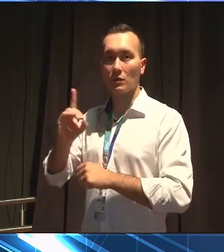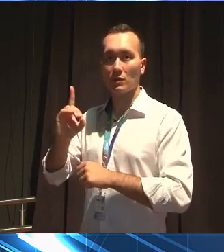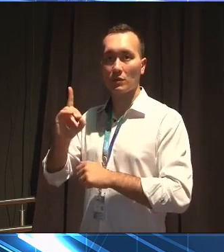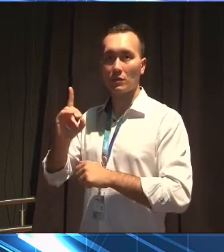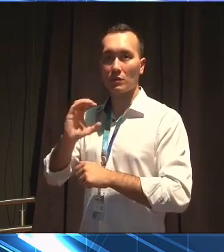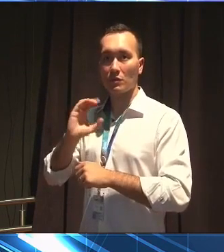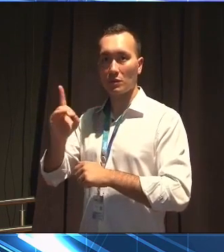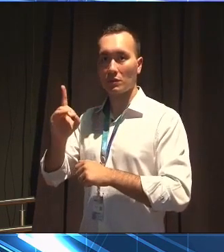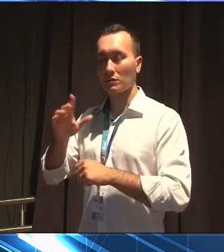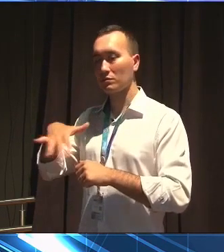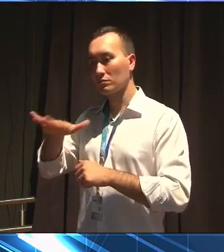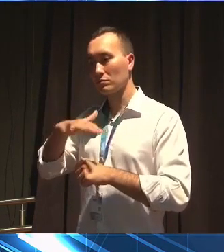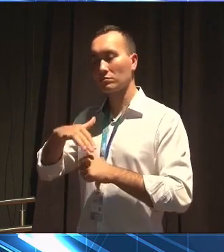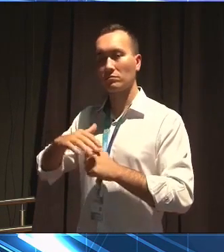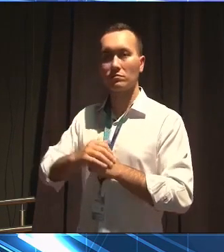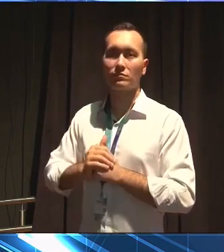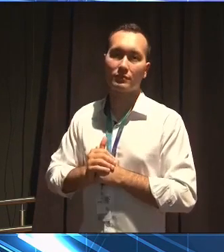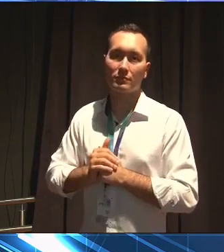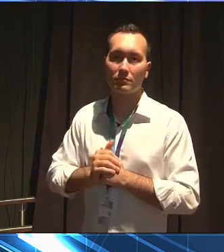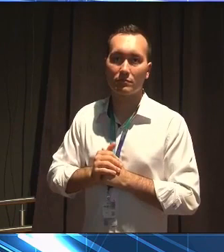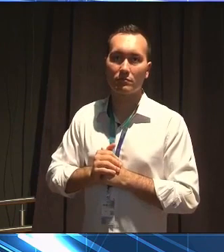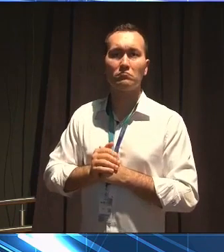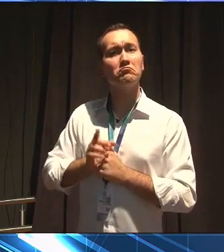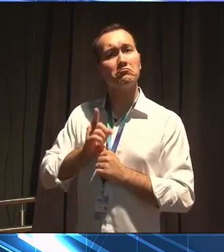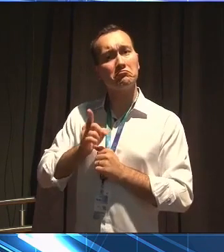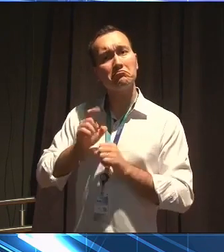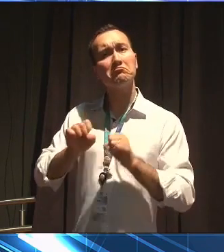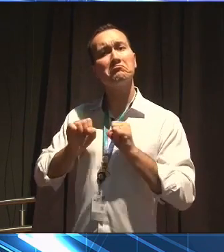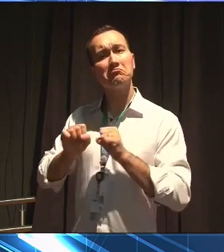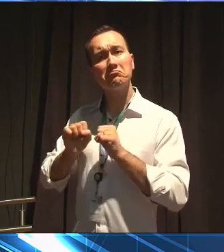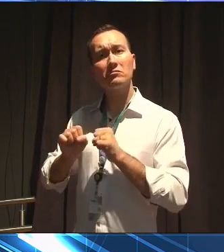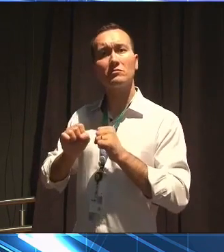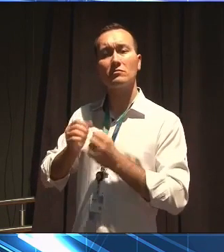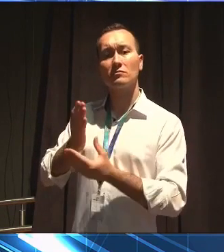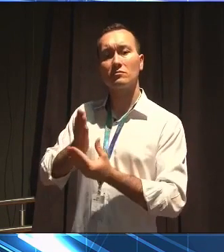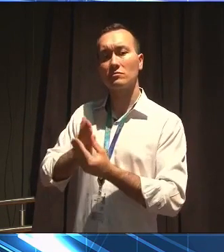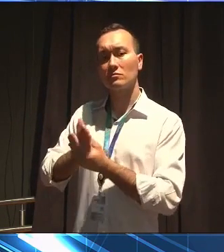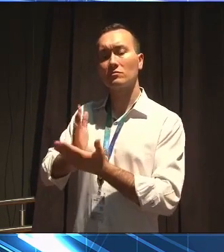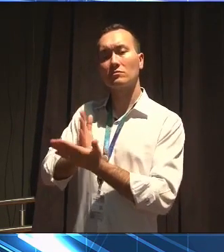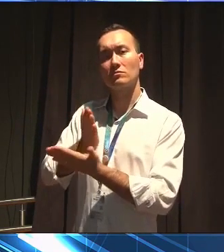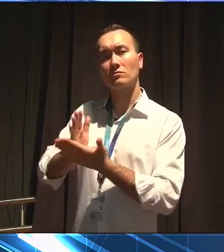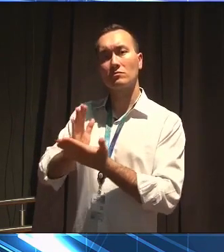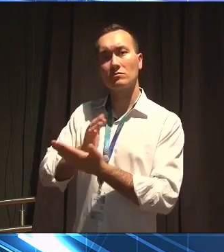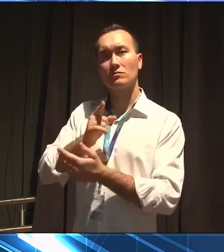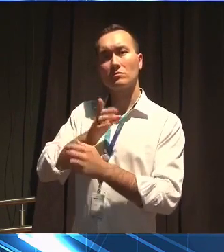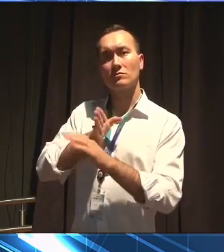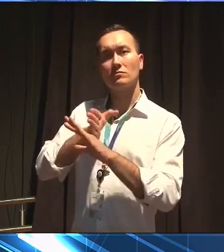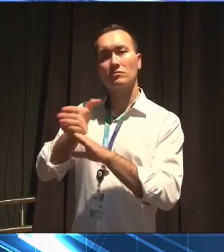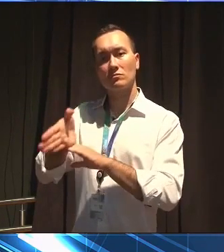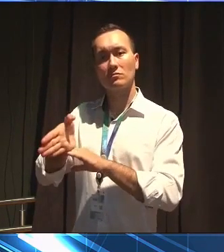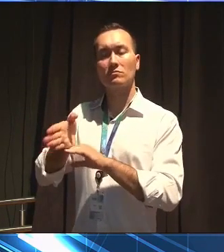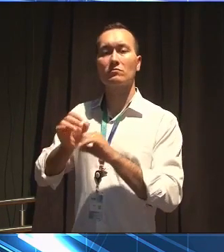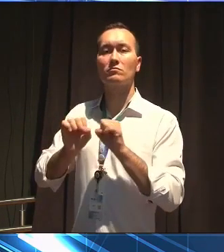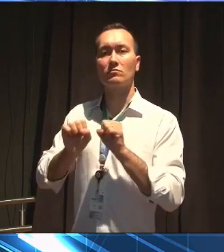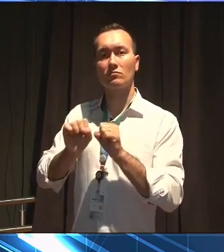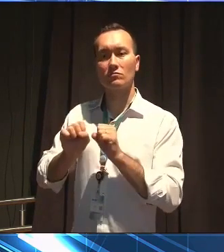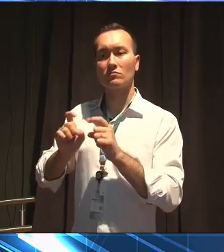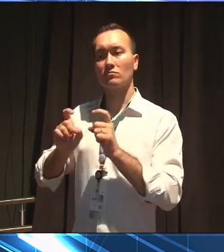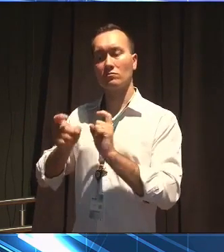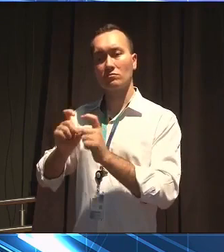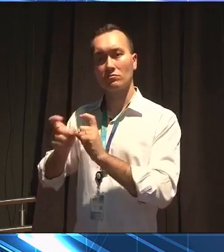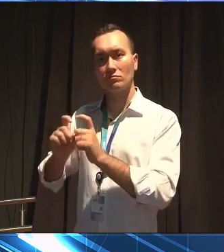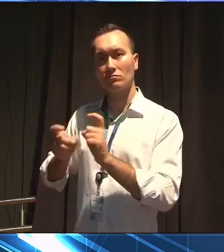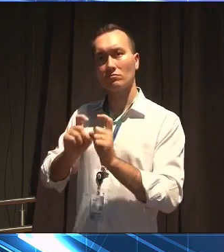de coordenador, você podia acessar algumas pastas, dentro dessas pastas, algumas planilhas, desse grupo